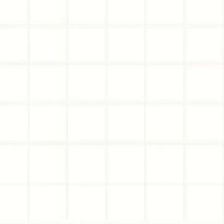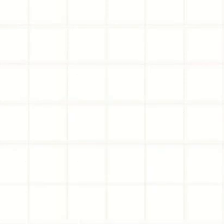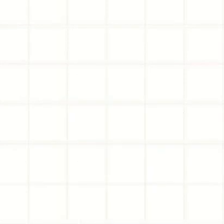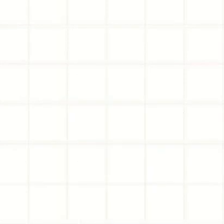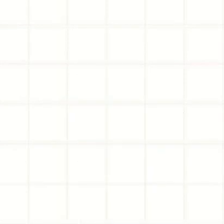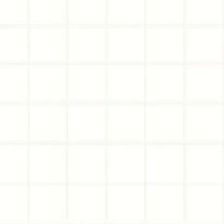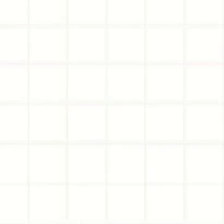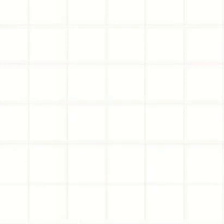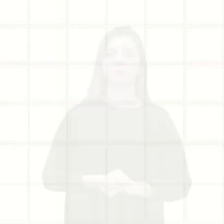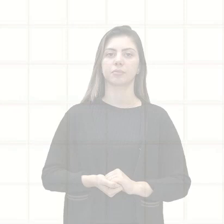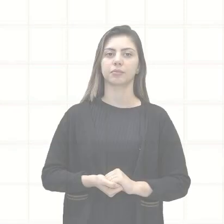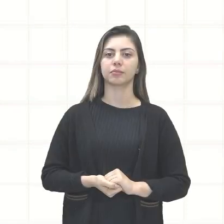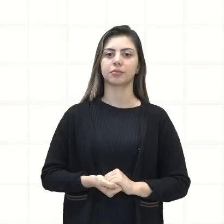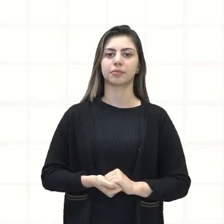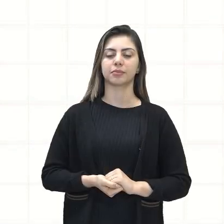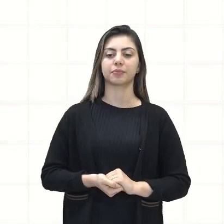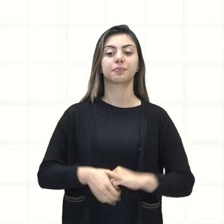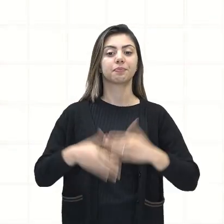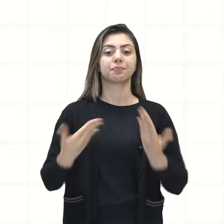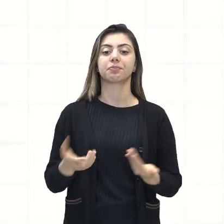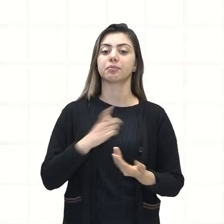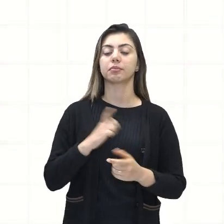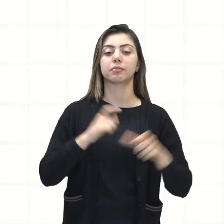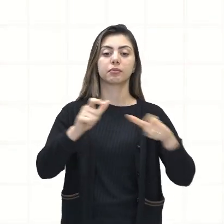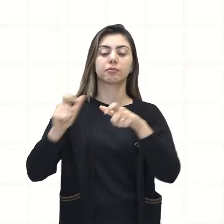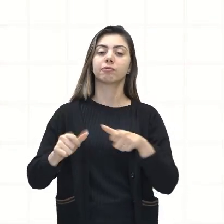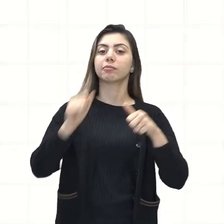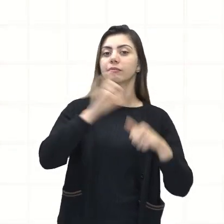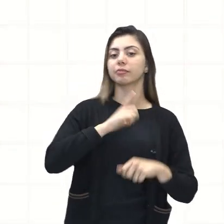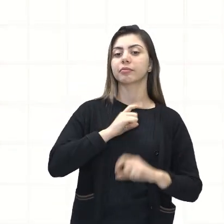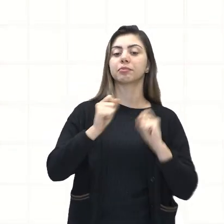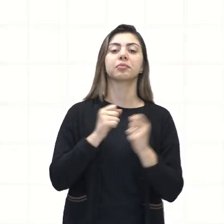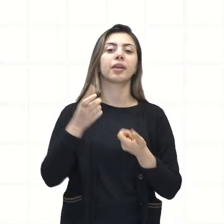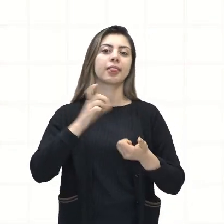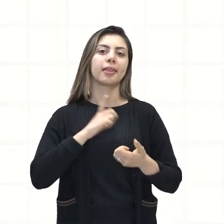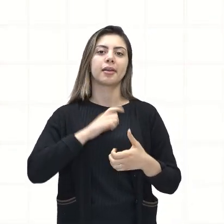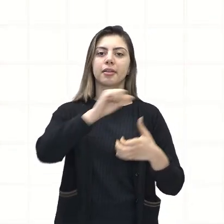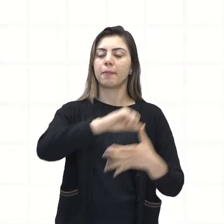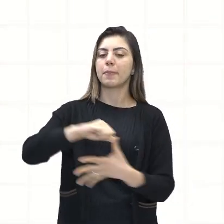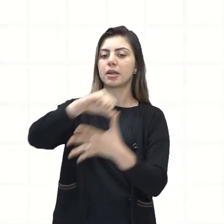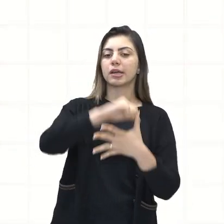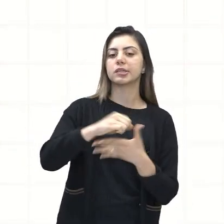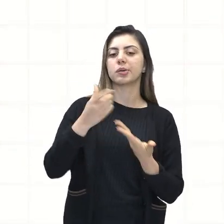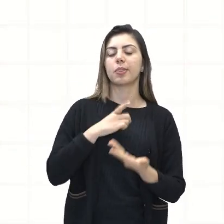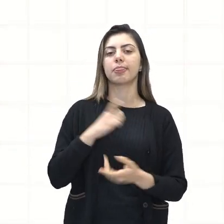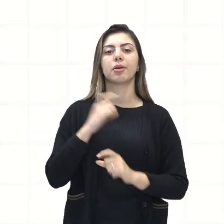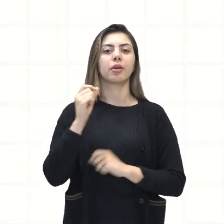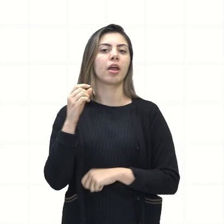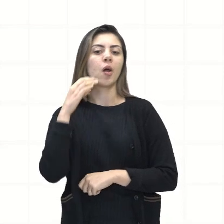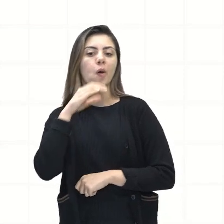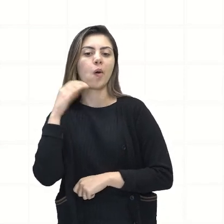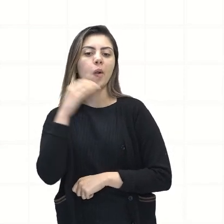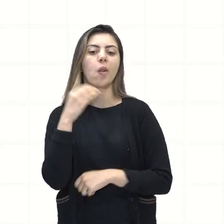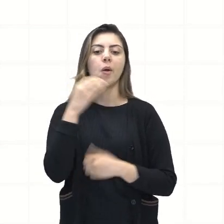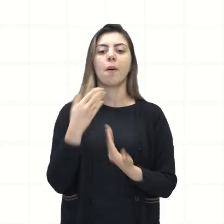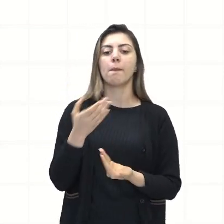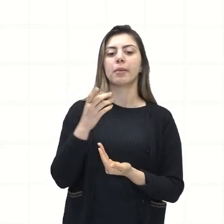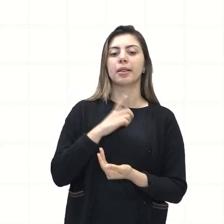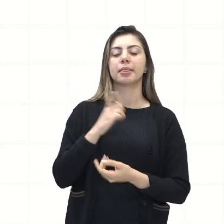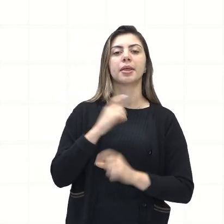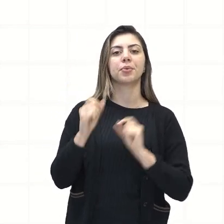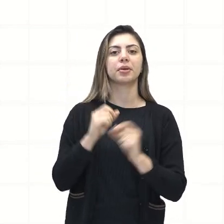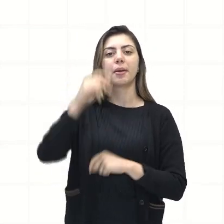território do México, territórios de países aqui da América do Sul, como Colômbia, Peru, Equador,